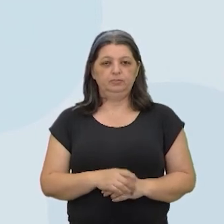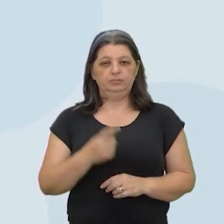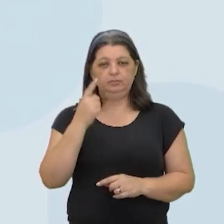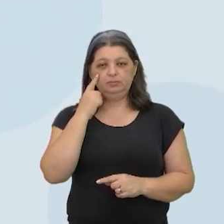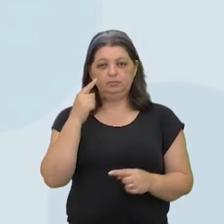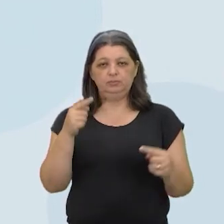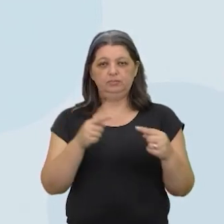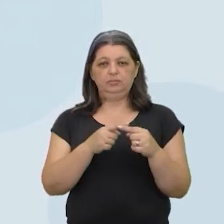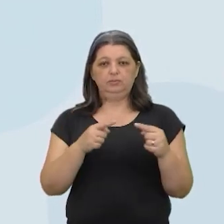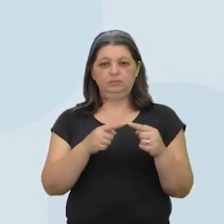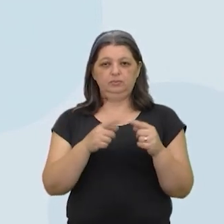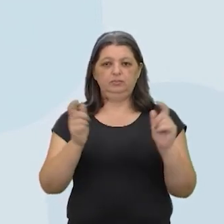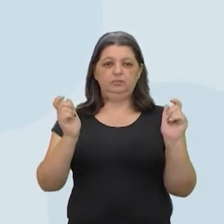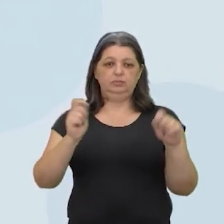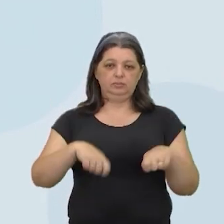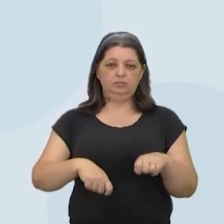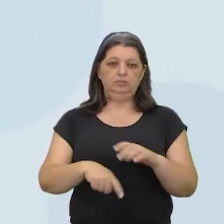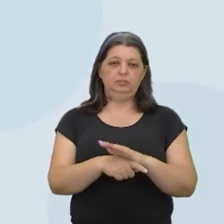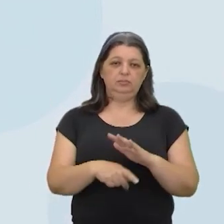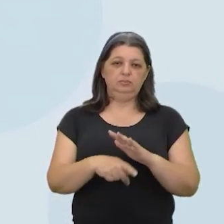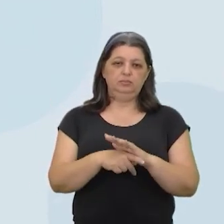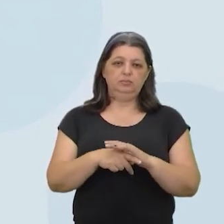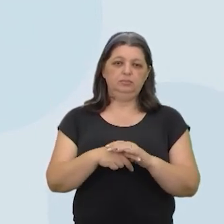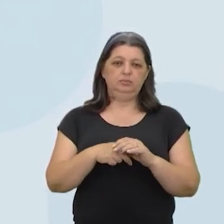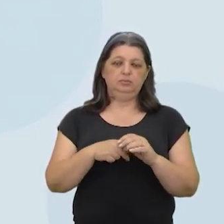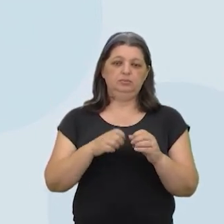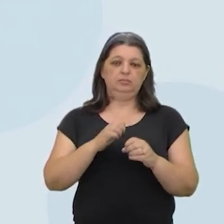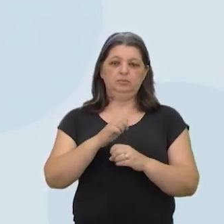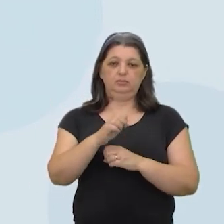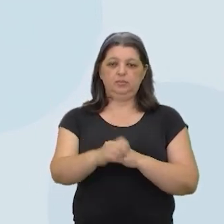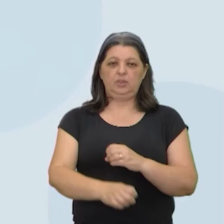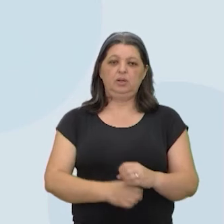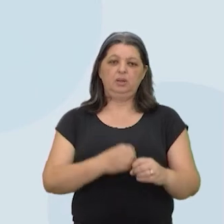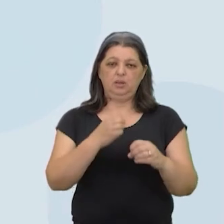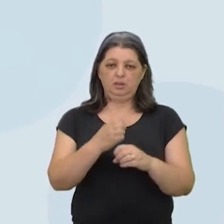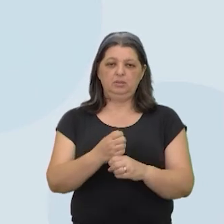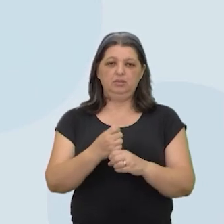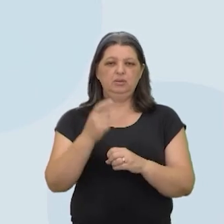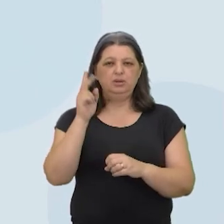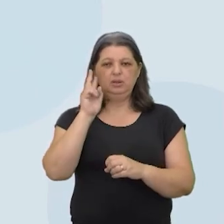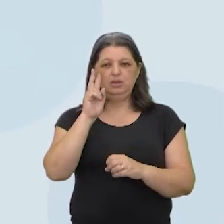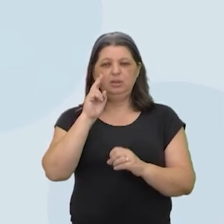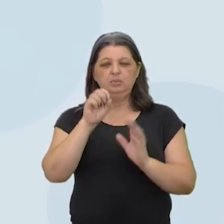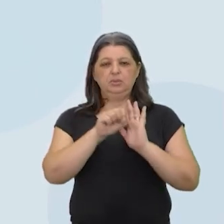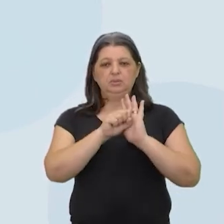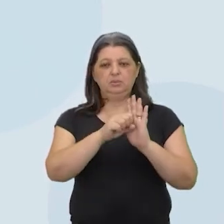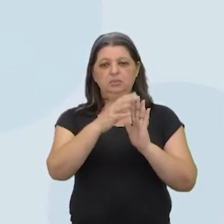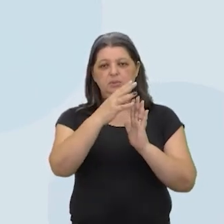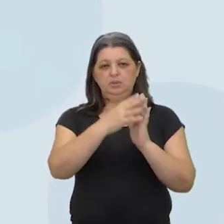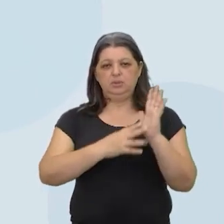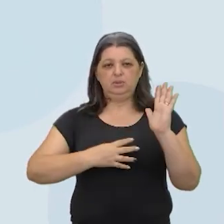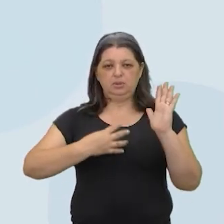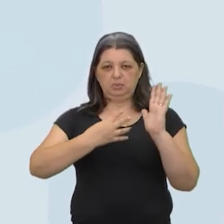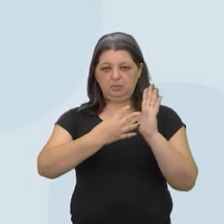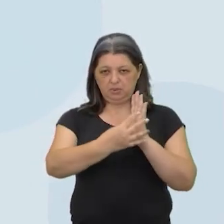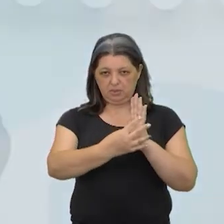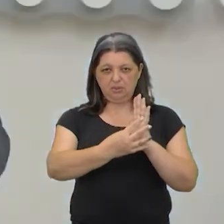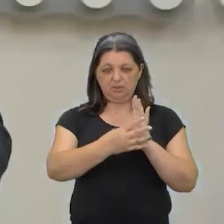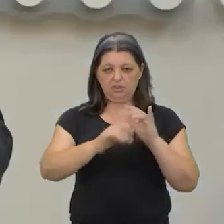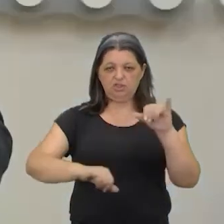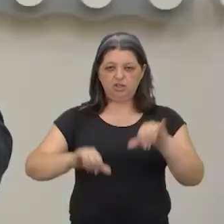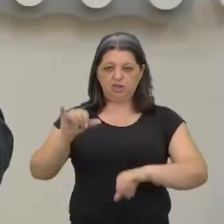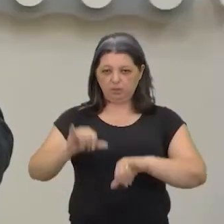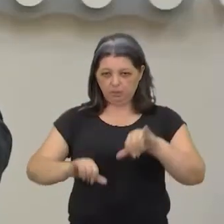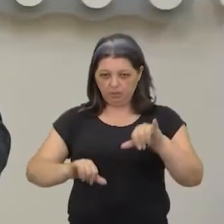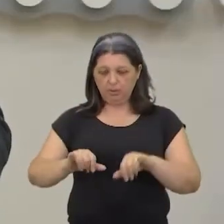Ligações iônicas, capacidade de perder e ganhar elétrons. Quais são os elementos da tabela? Lembra que a gente estudou a tabela periódica lá no comecinho? Então, quais são os